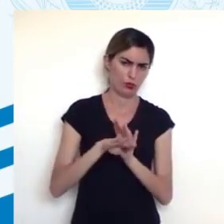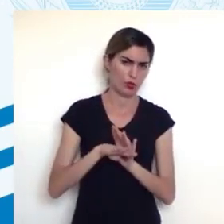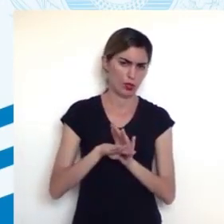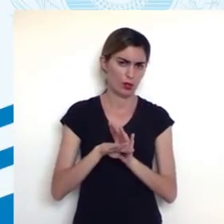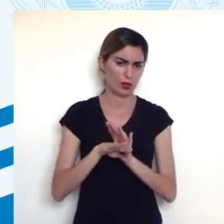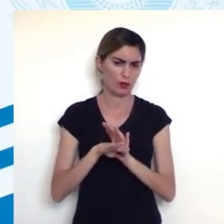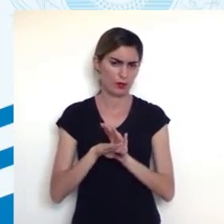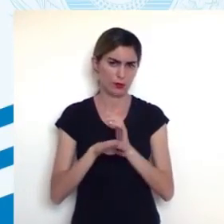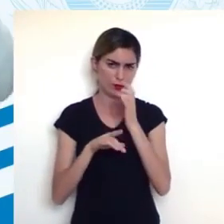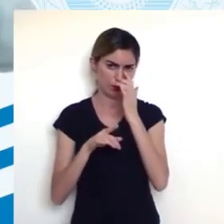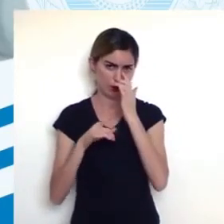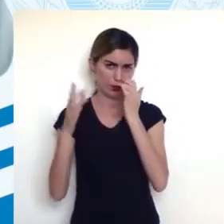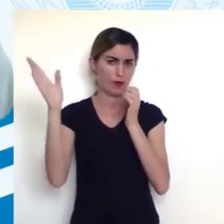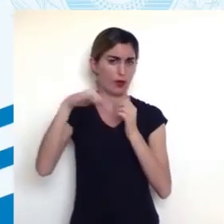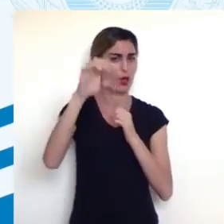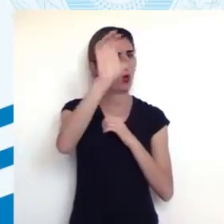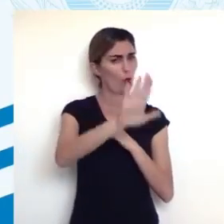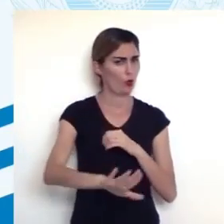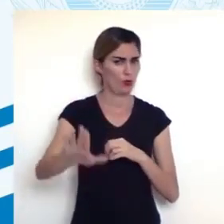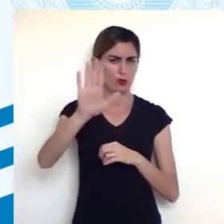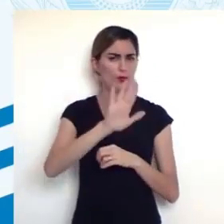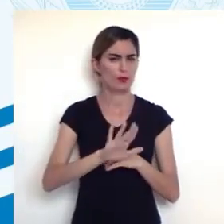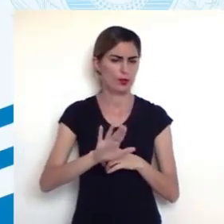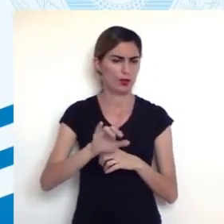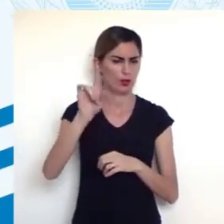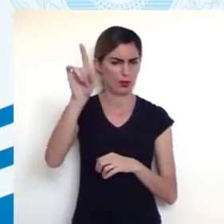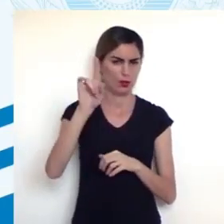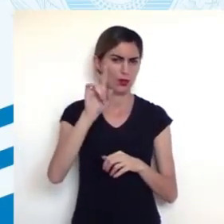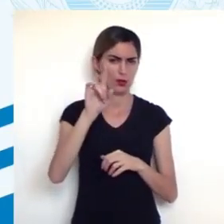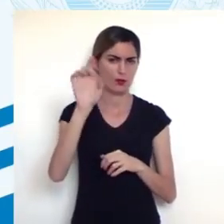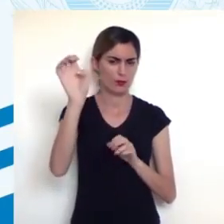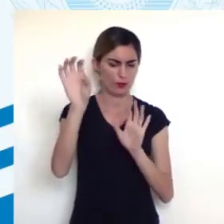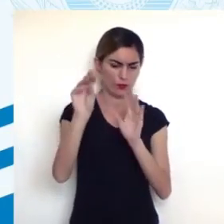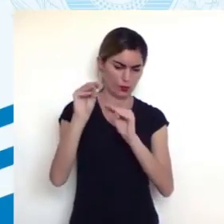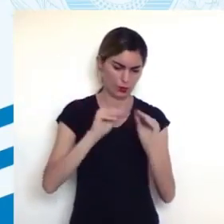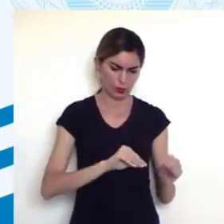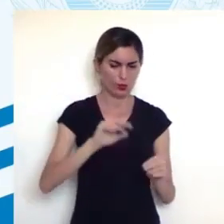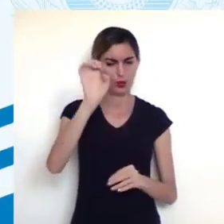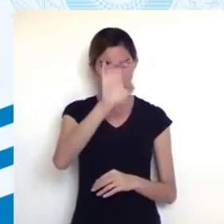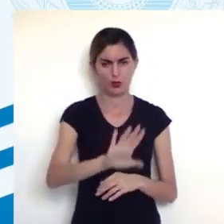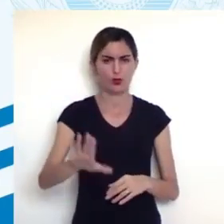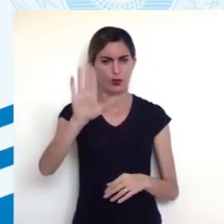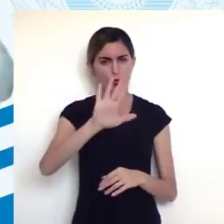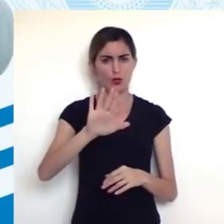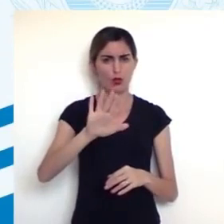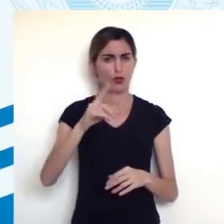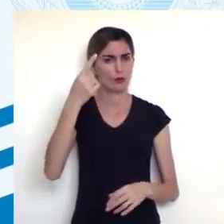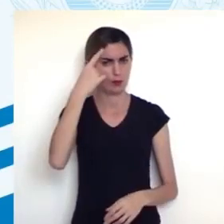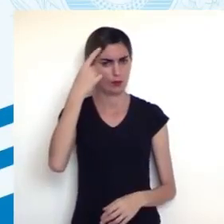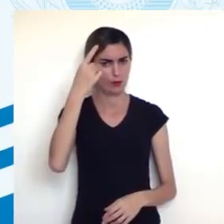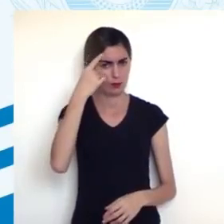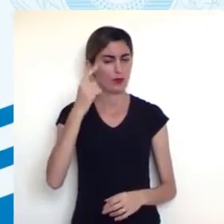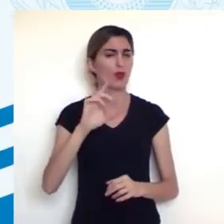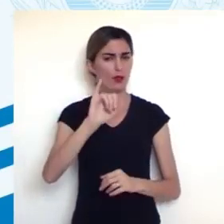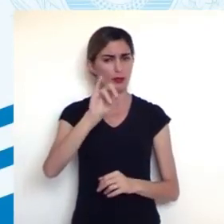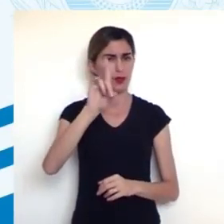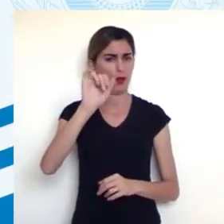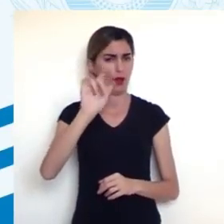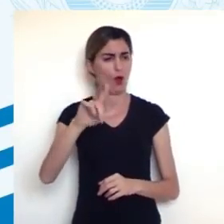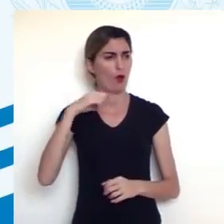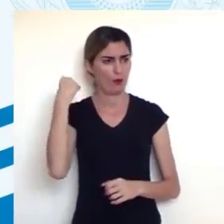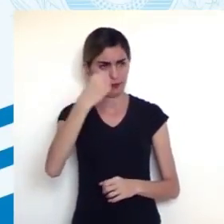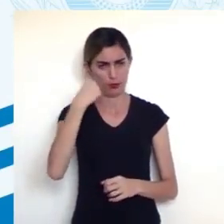chegavam, vinham também da Europa. Isso. Vinham da Europa consciente dos